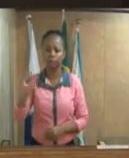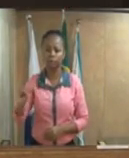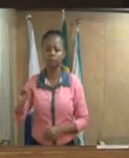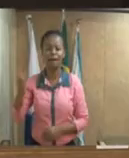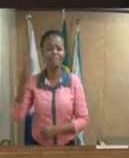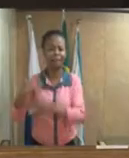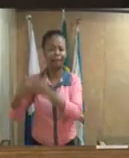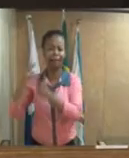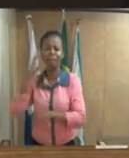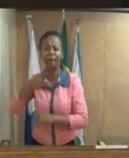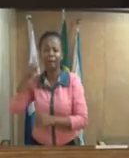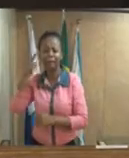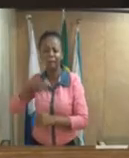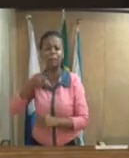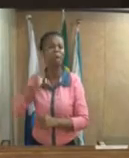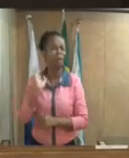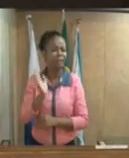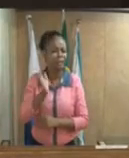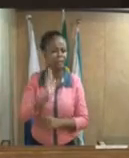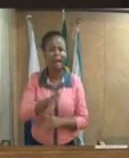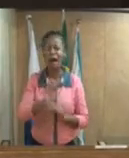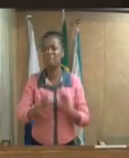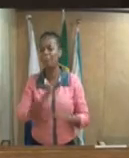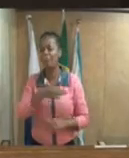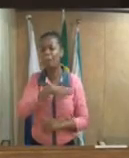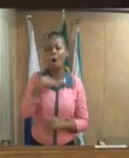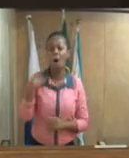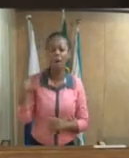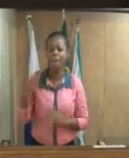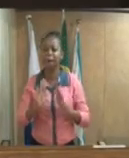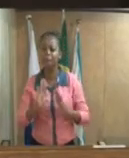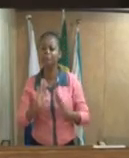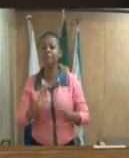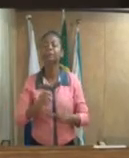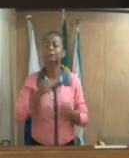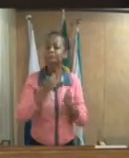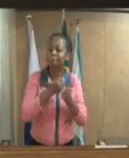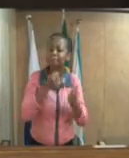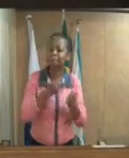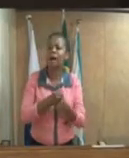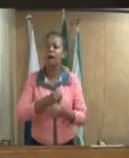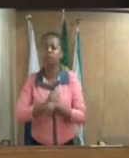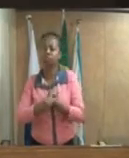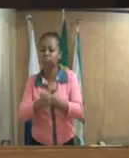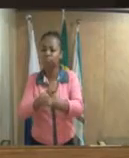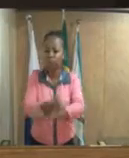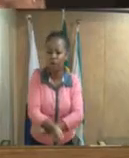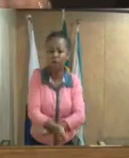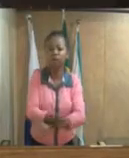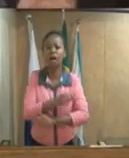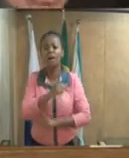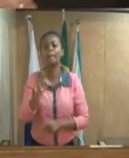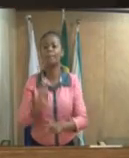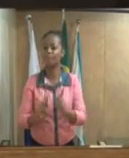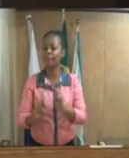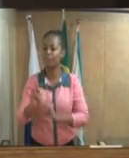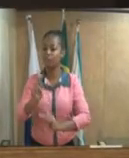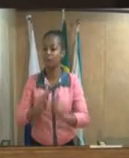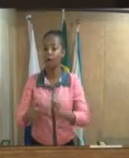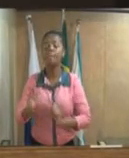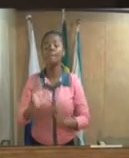nós, fizeram valer para a população. E é com esse sentimento, um